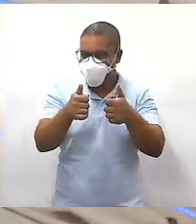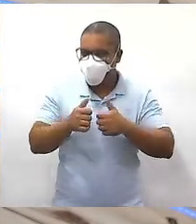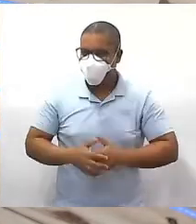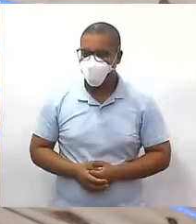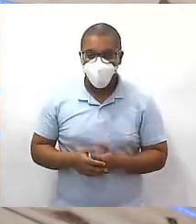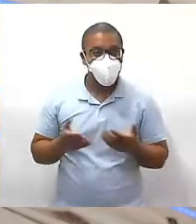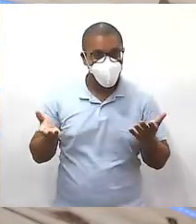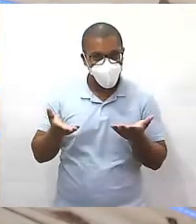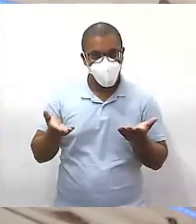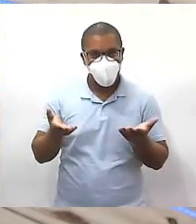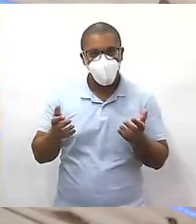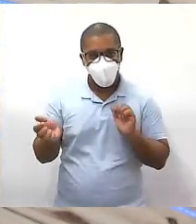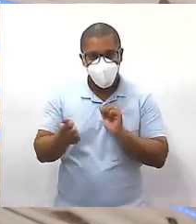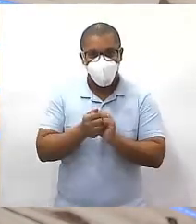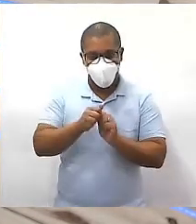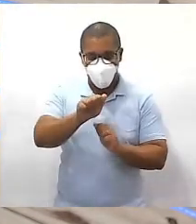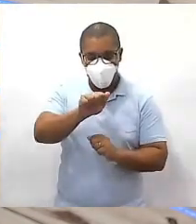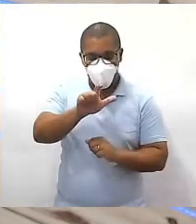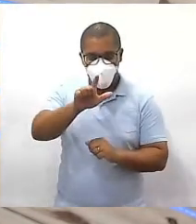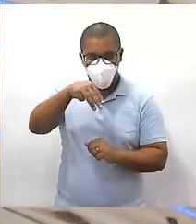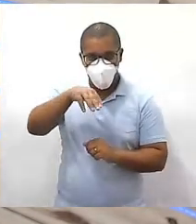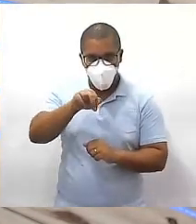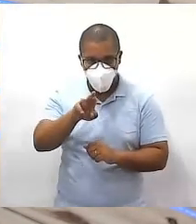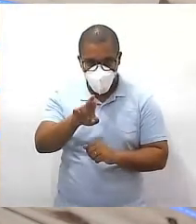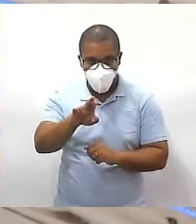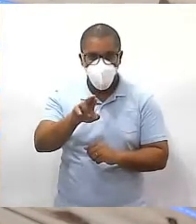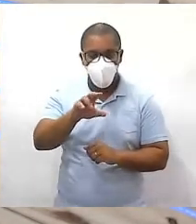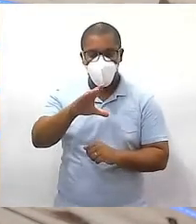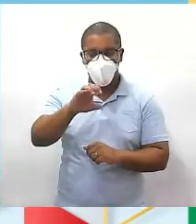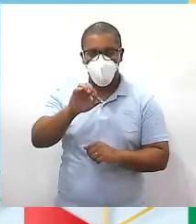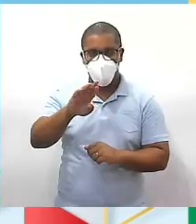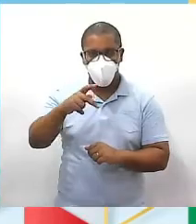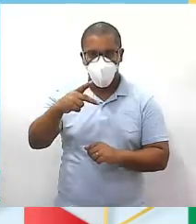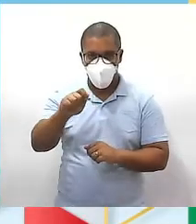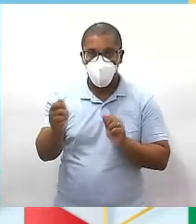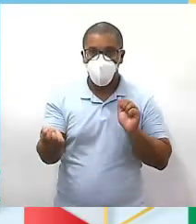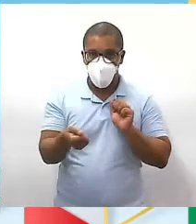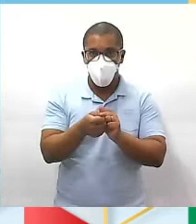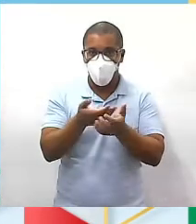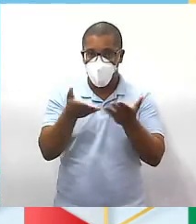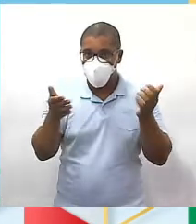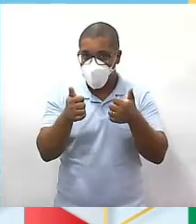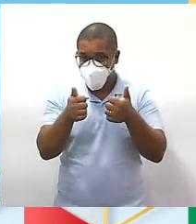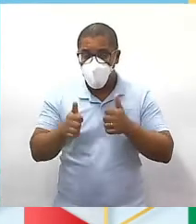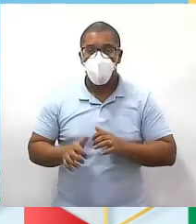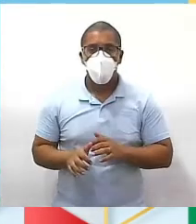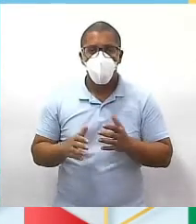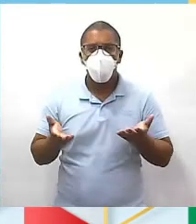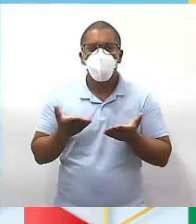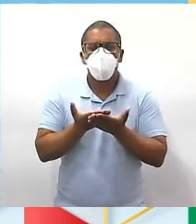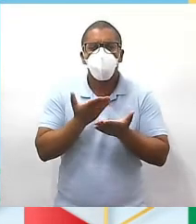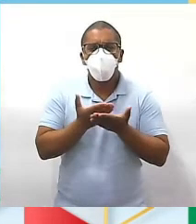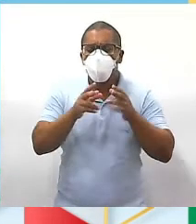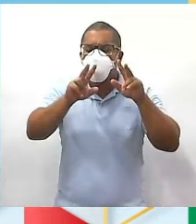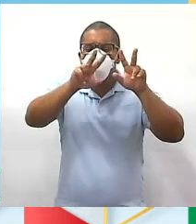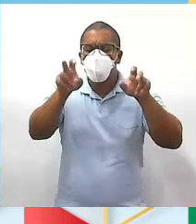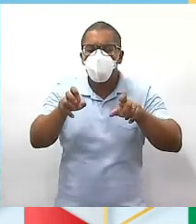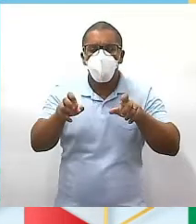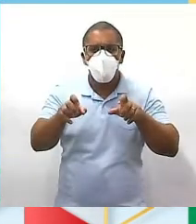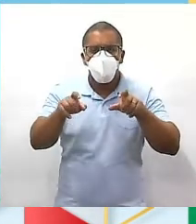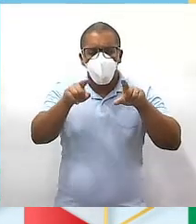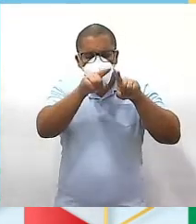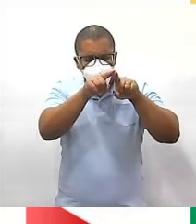o professor Almir Serpa e estou contigo na aula de hoje, tá bom? Vamos lá. Ó, aula de hoje, circunferência como